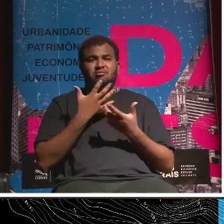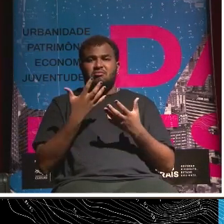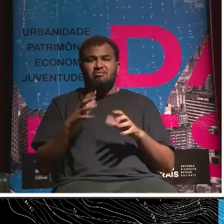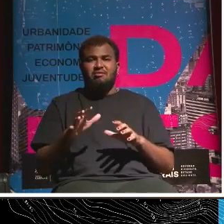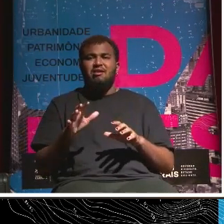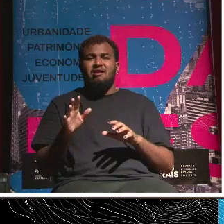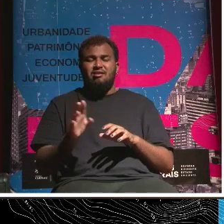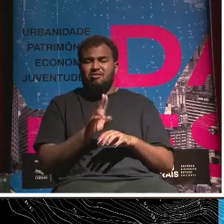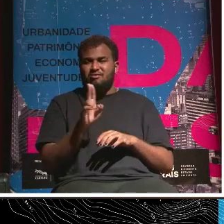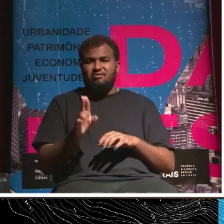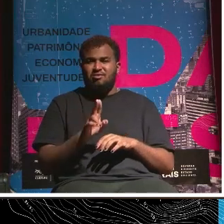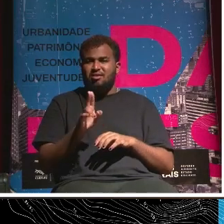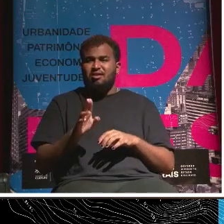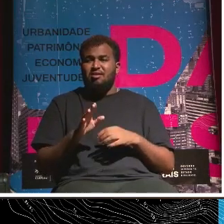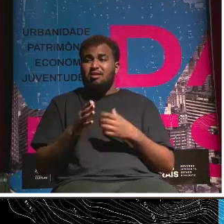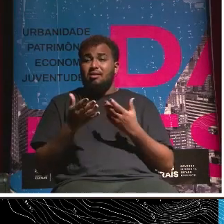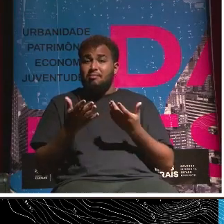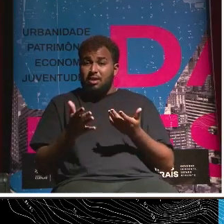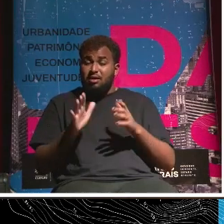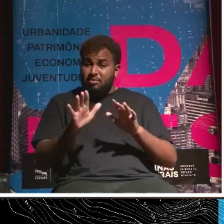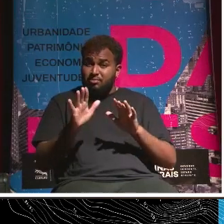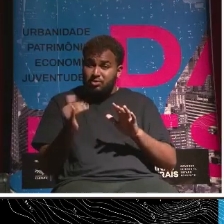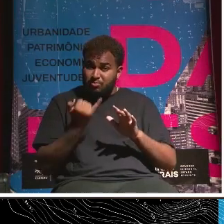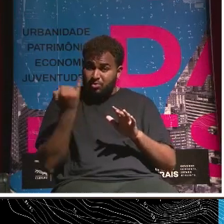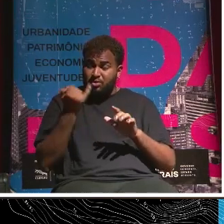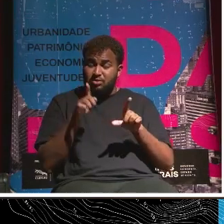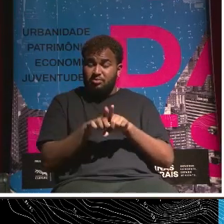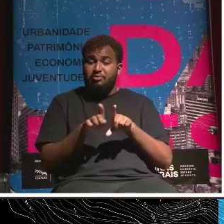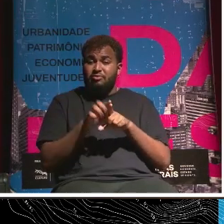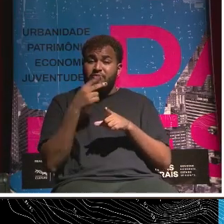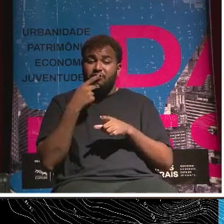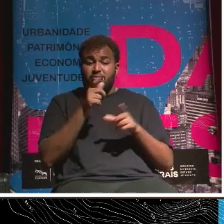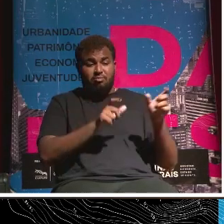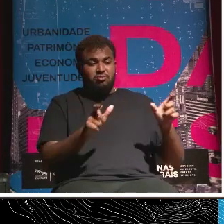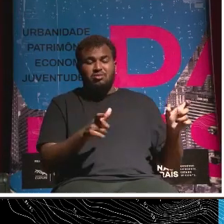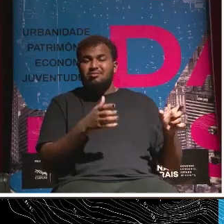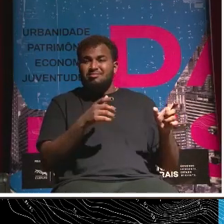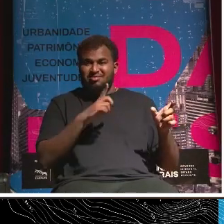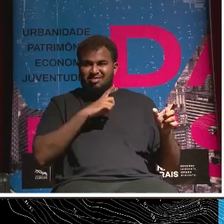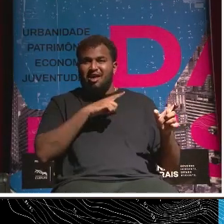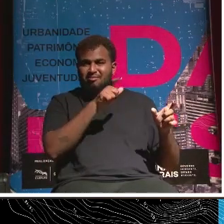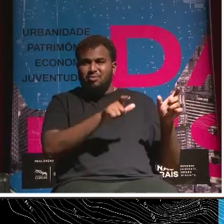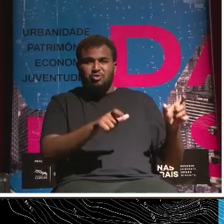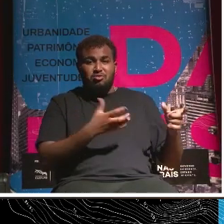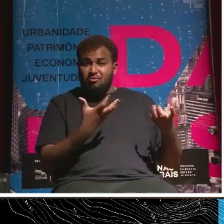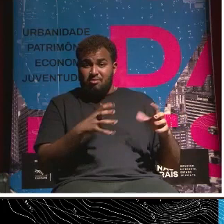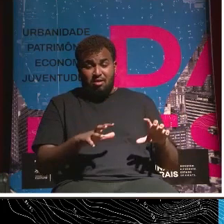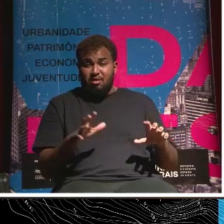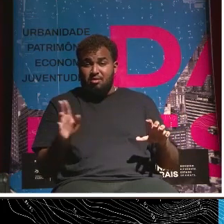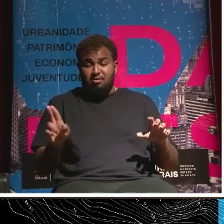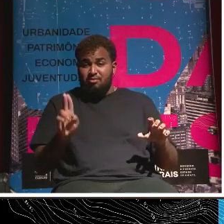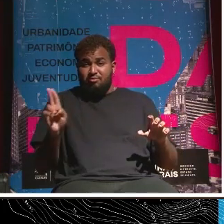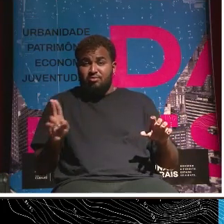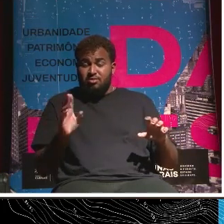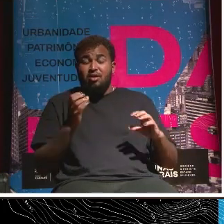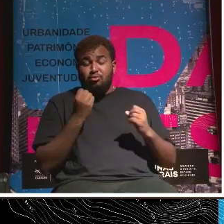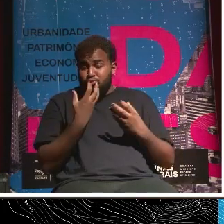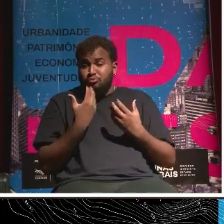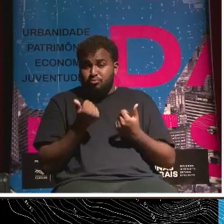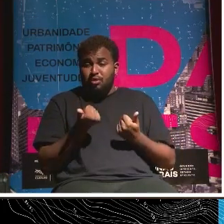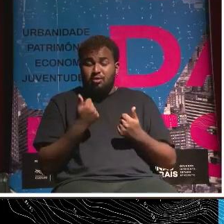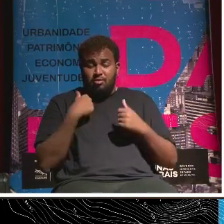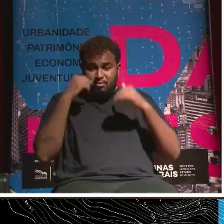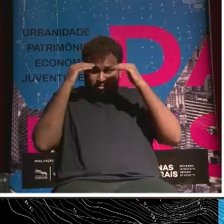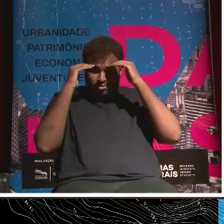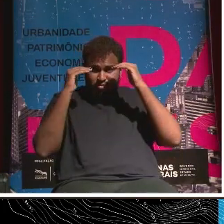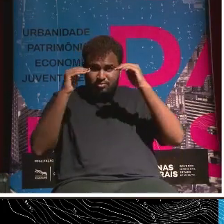muito importante, reafirmar que tem pessoas que não estão interessadas na universidade, é um lugar que eu respeito. E